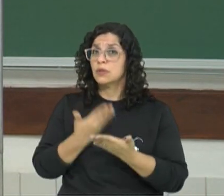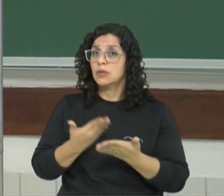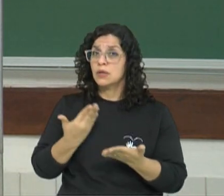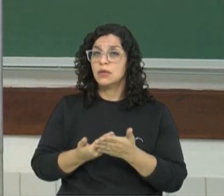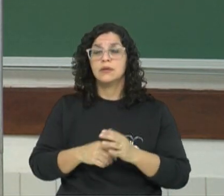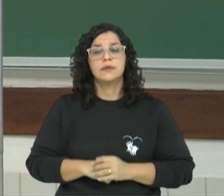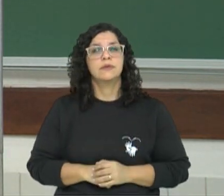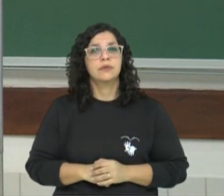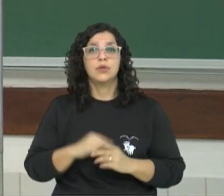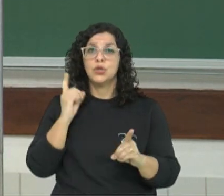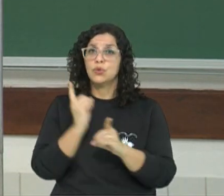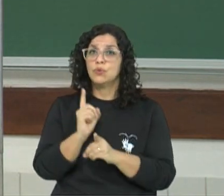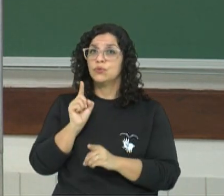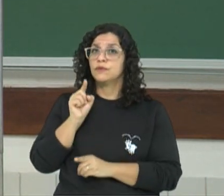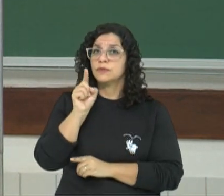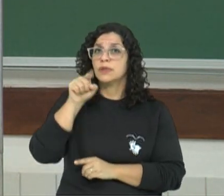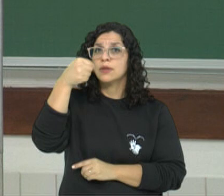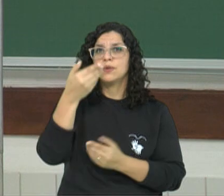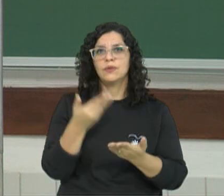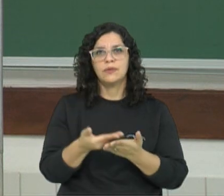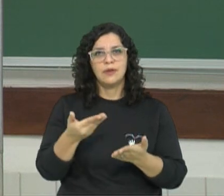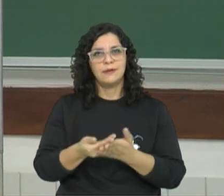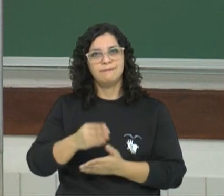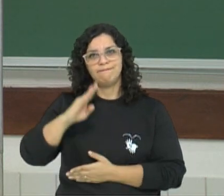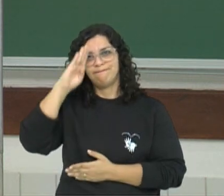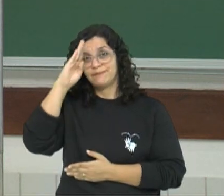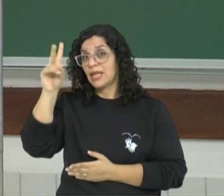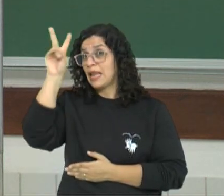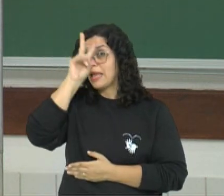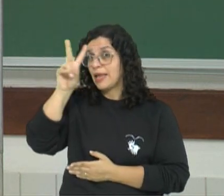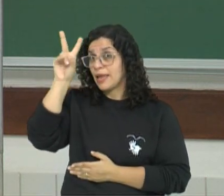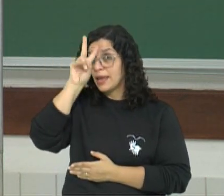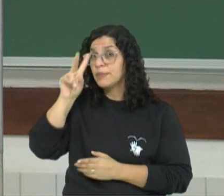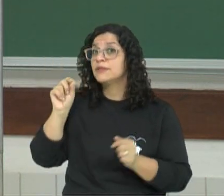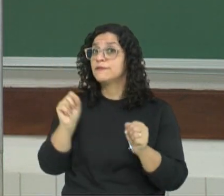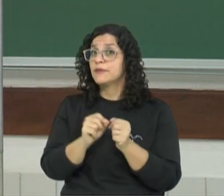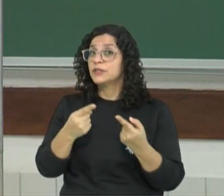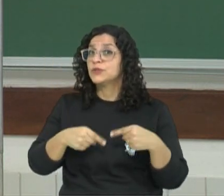e encontro vocês na próxima aula aí. E lembre-se,